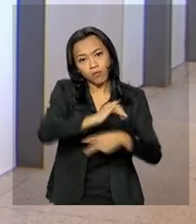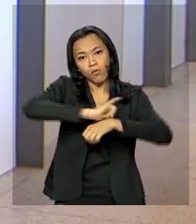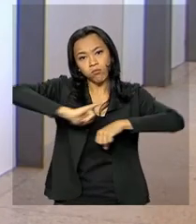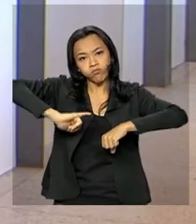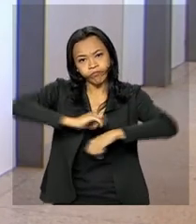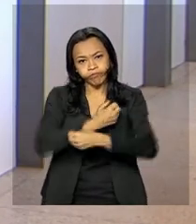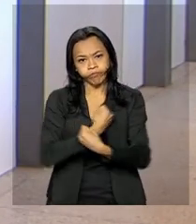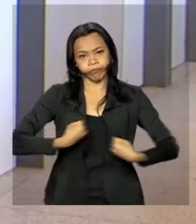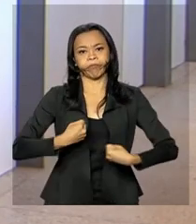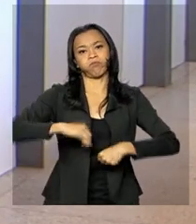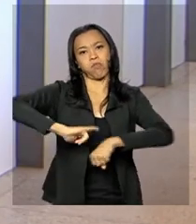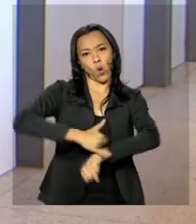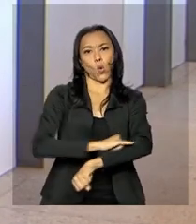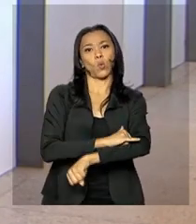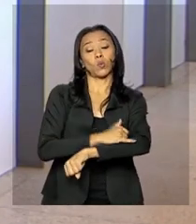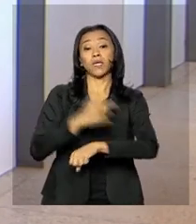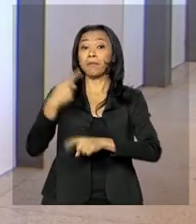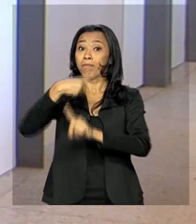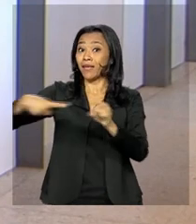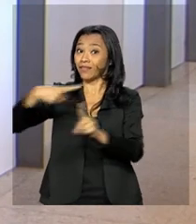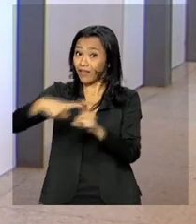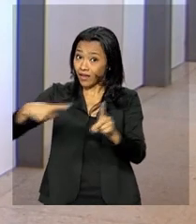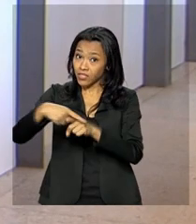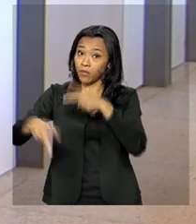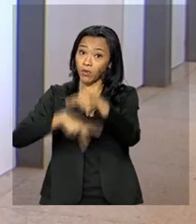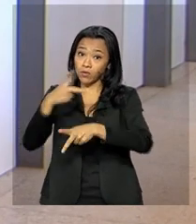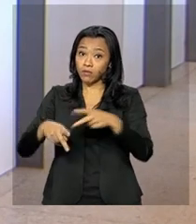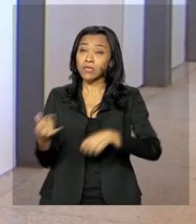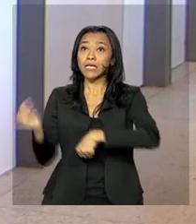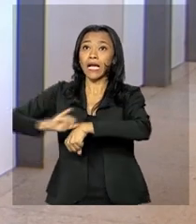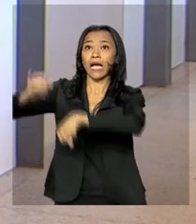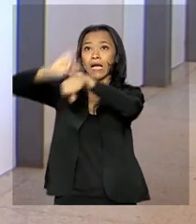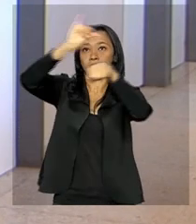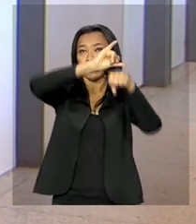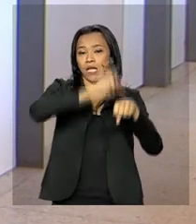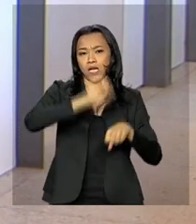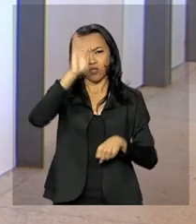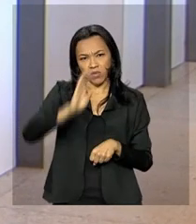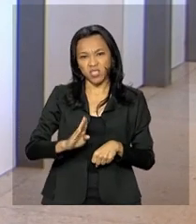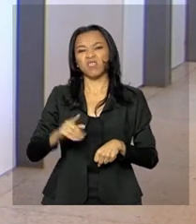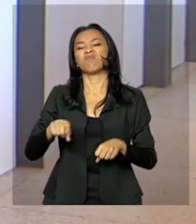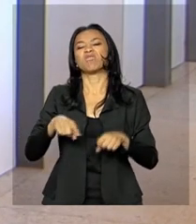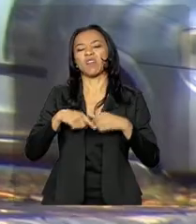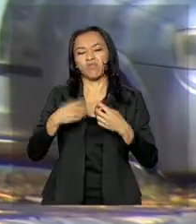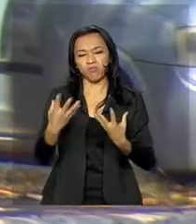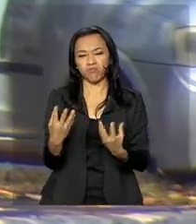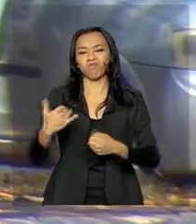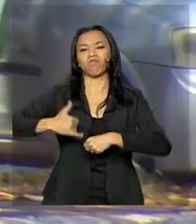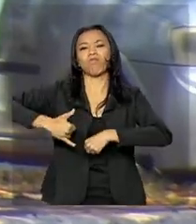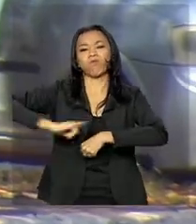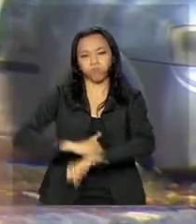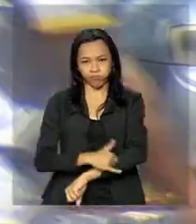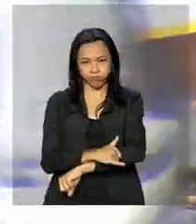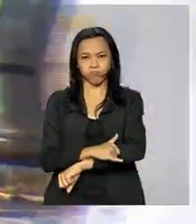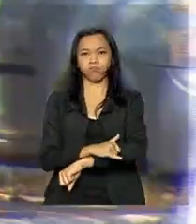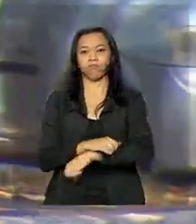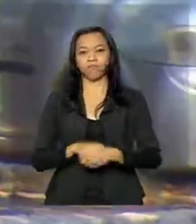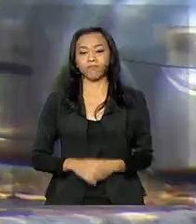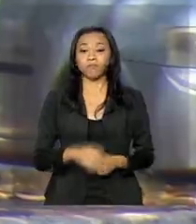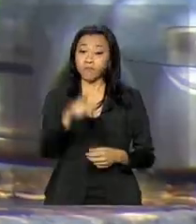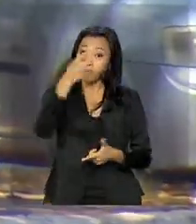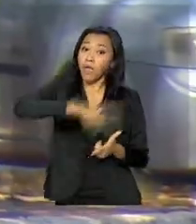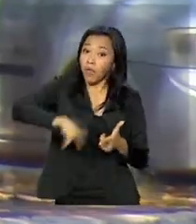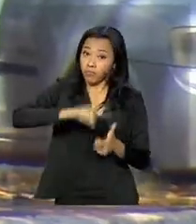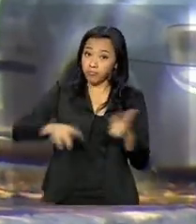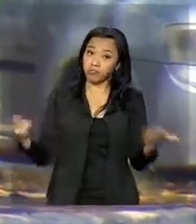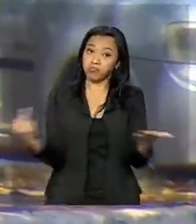e mais da metade da população das capitais brasileiras estava com excesso de peso. A obesidade pode levar a problemas